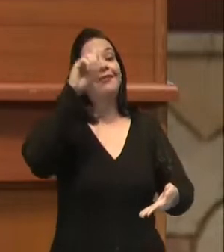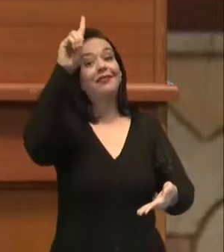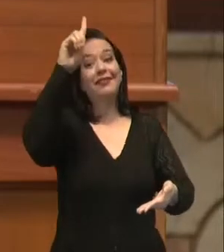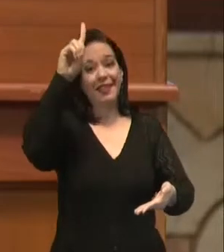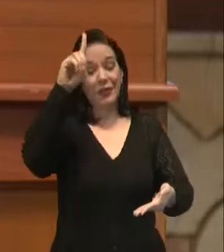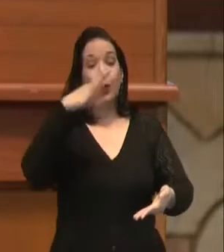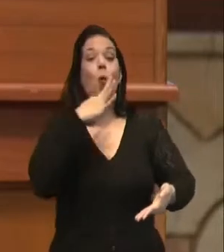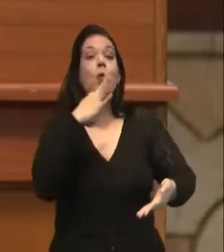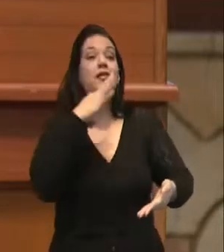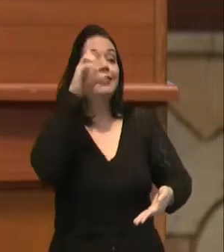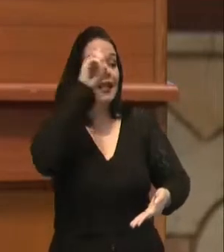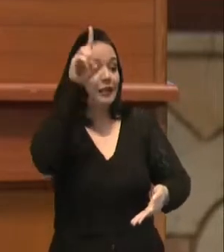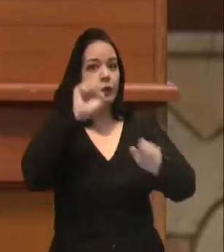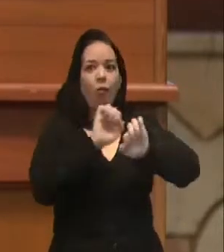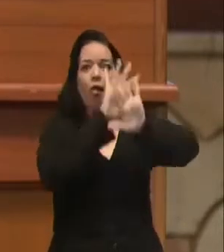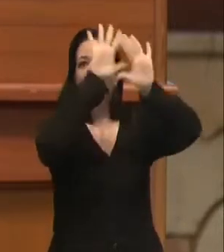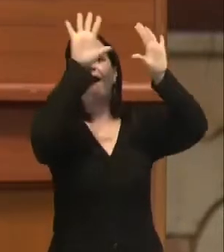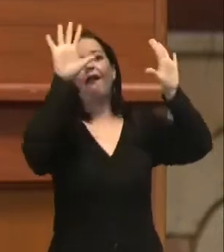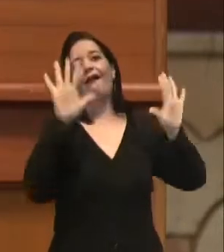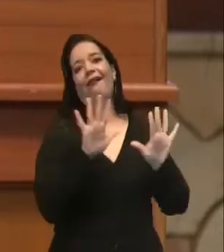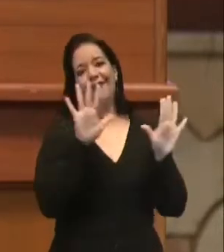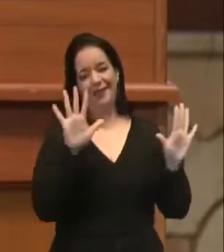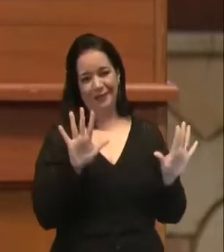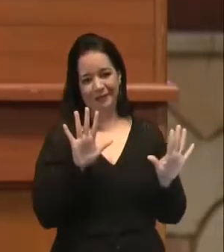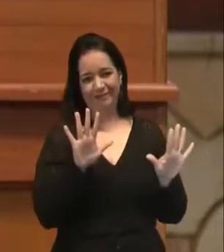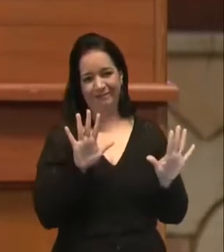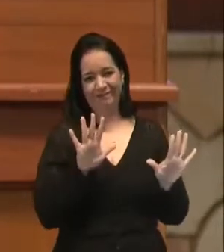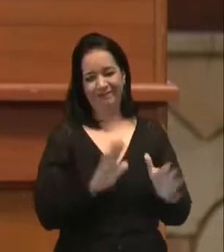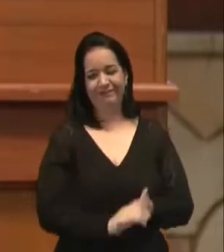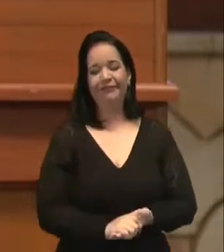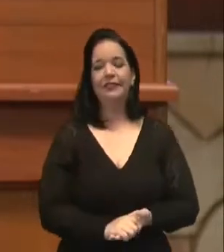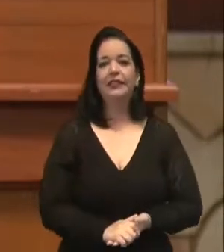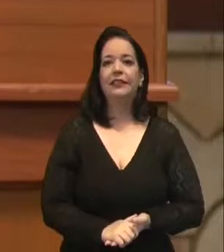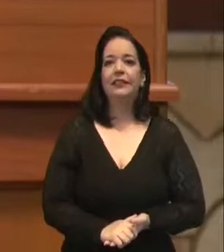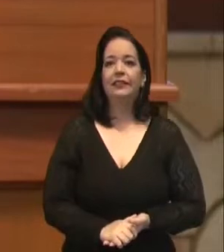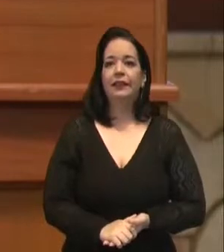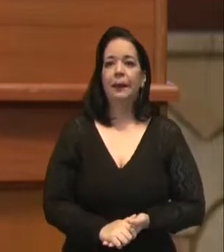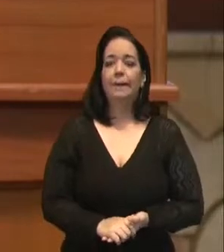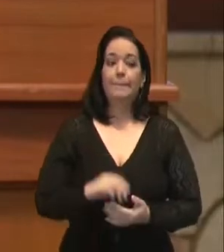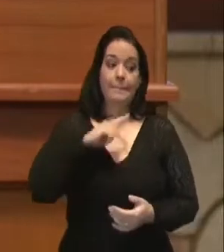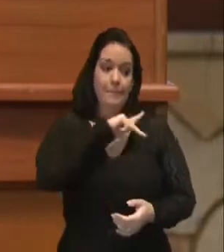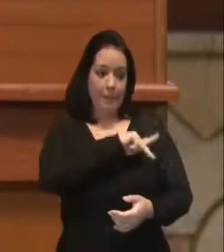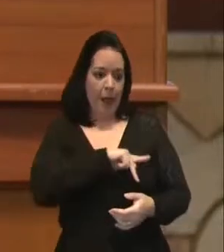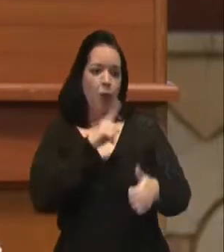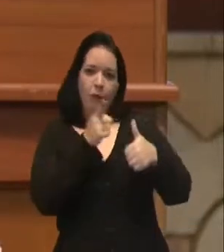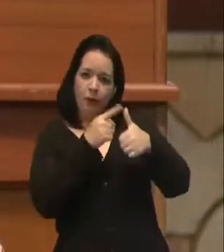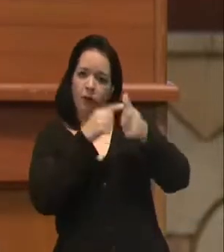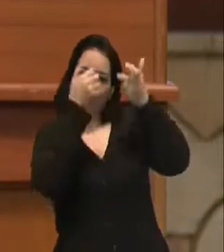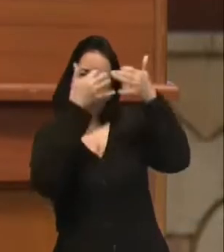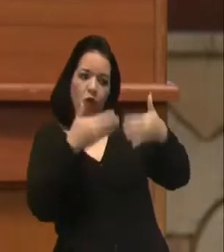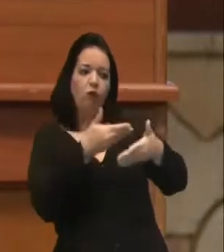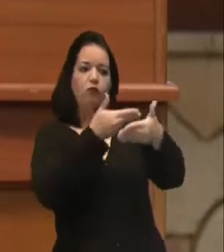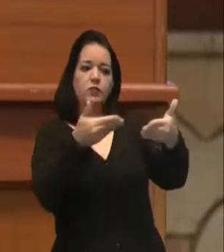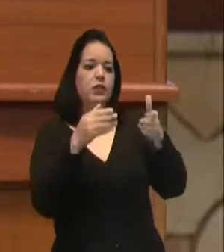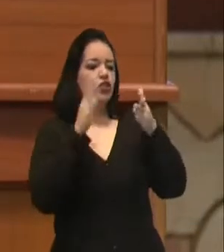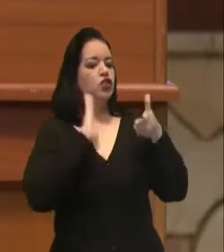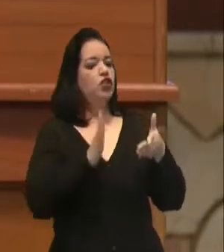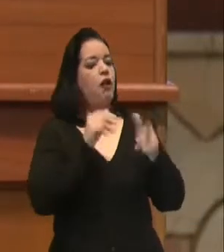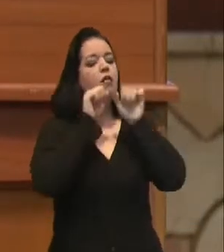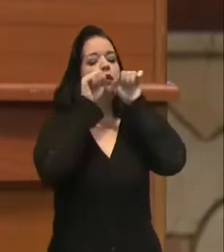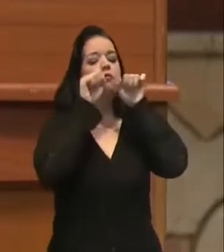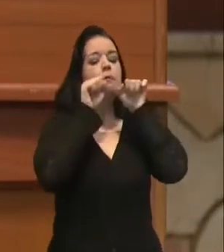vez explicadas, explanadas para a igreja quais são essas bênçãos, Paulo ora para que a igreja tenha